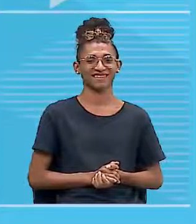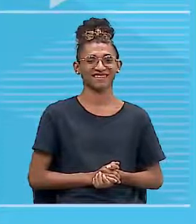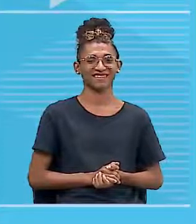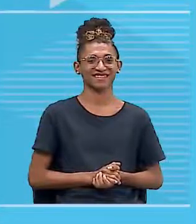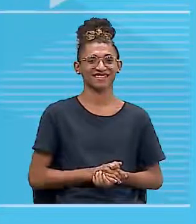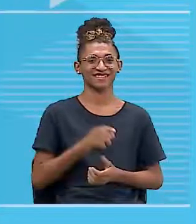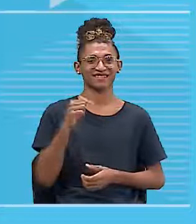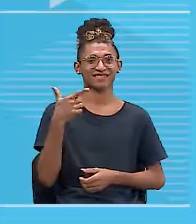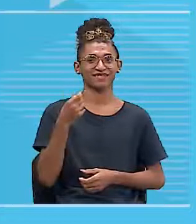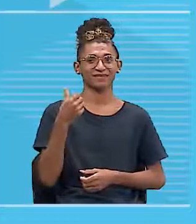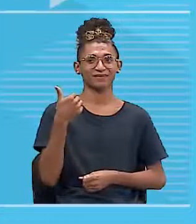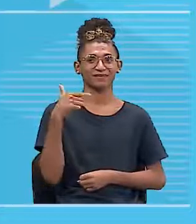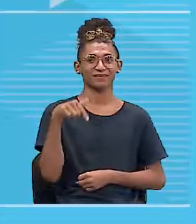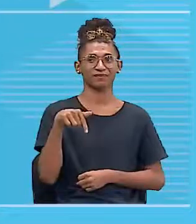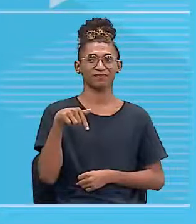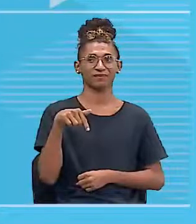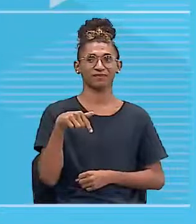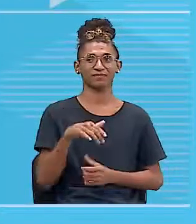2017 lindo